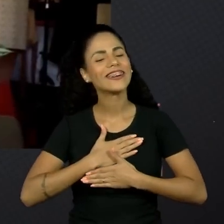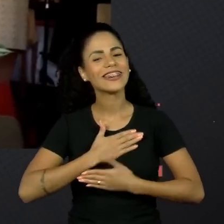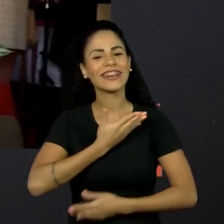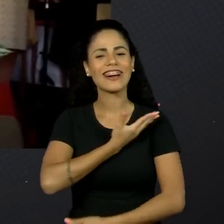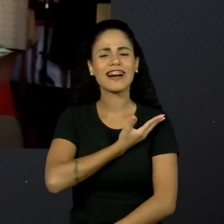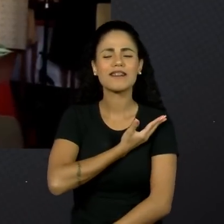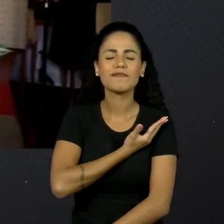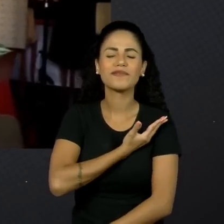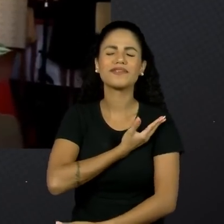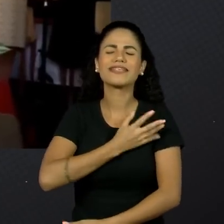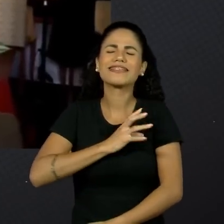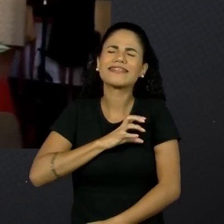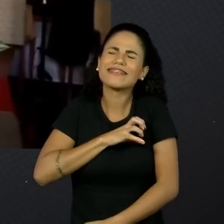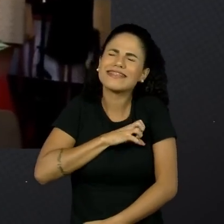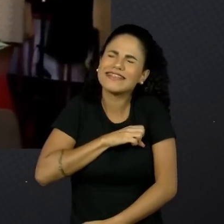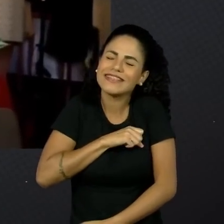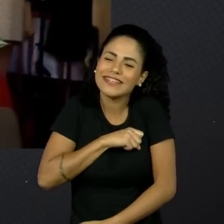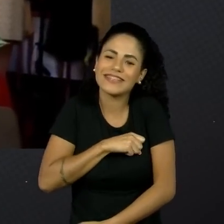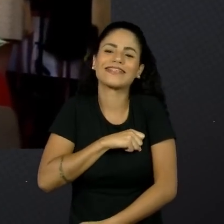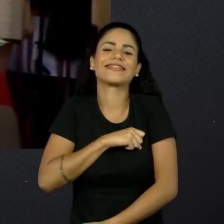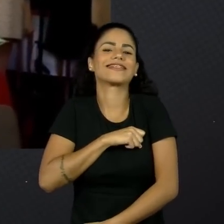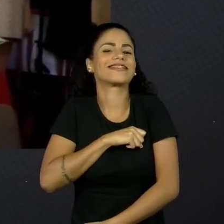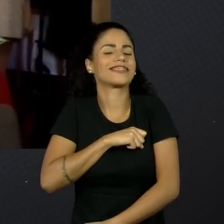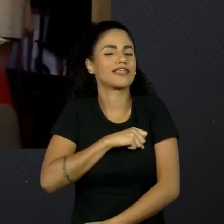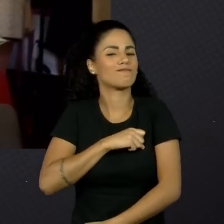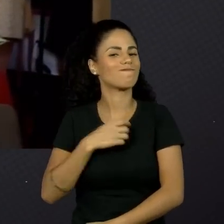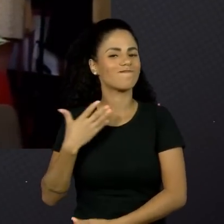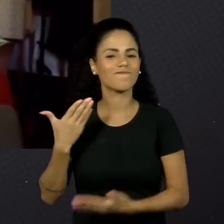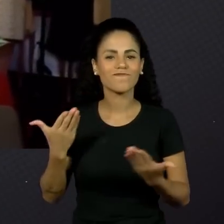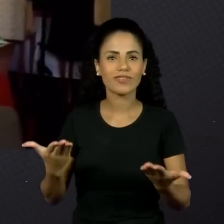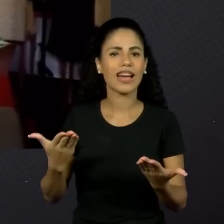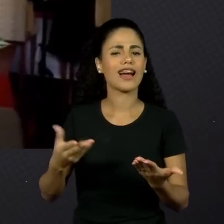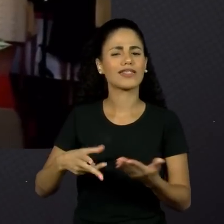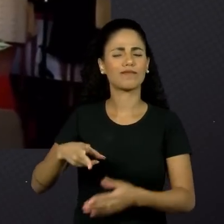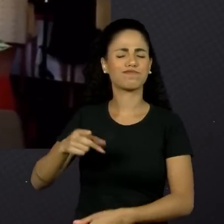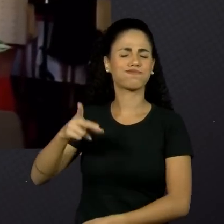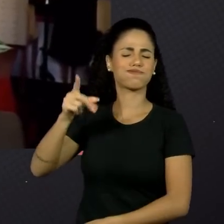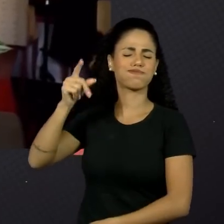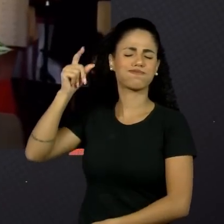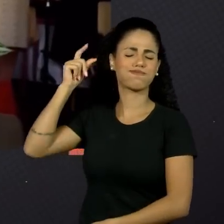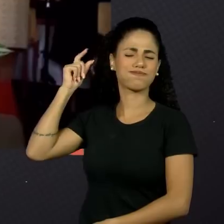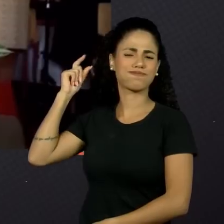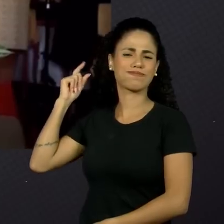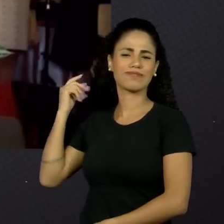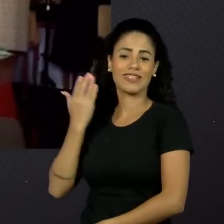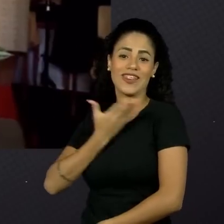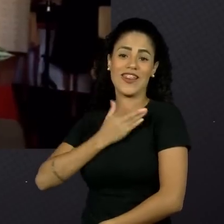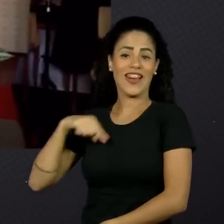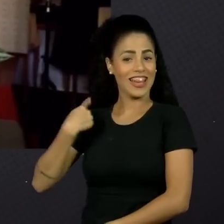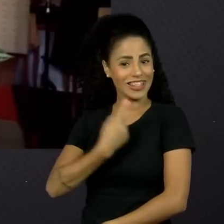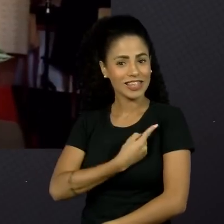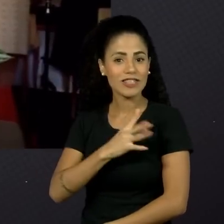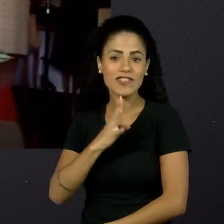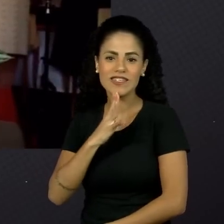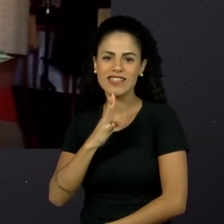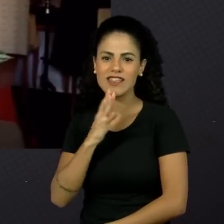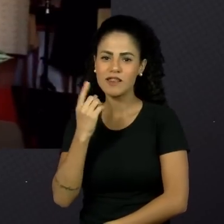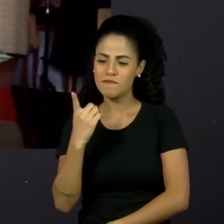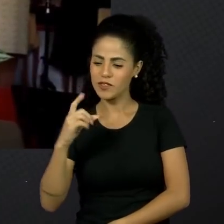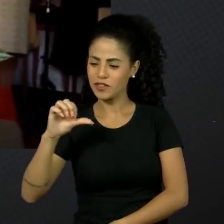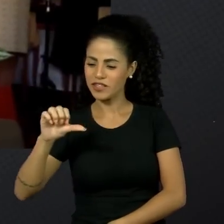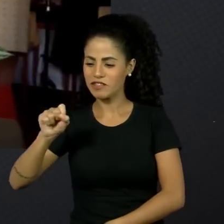amigo, amado parceiro, amigo de longa data. Nós nos conhecemos na década de